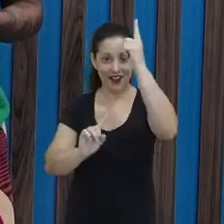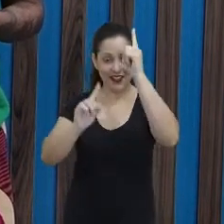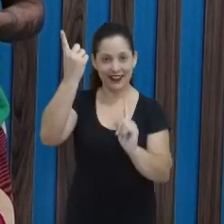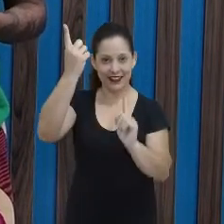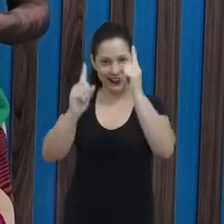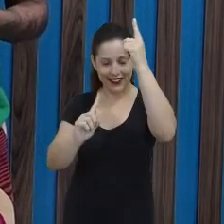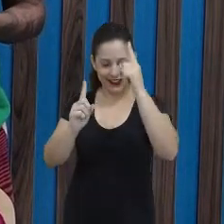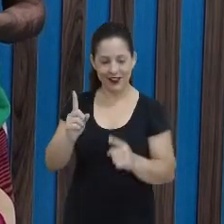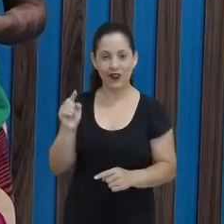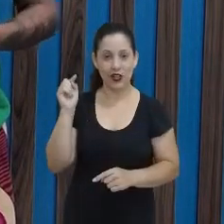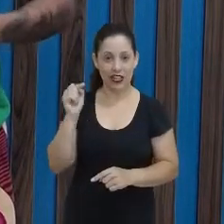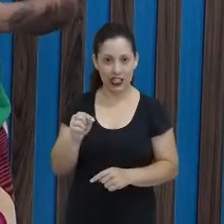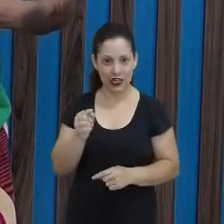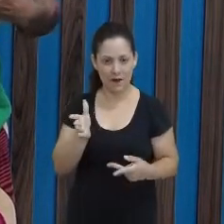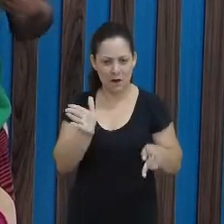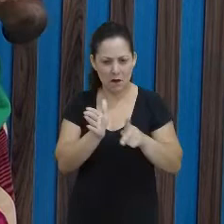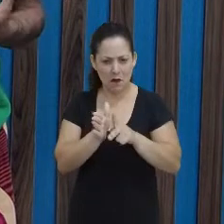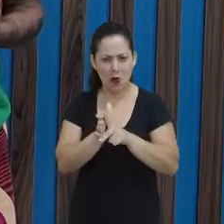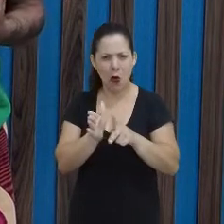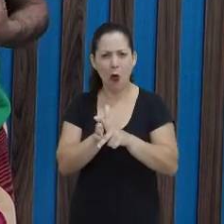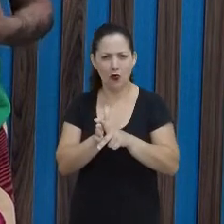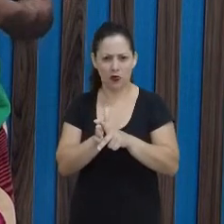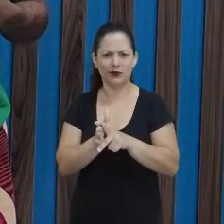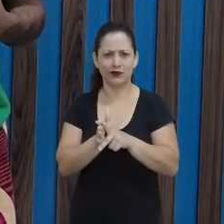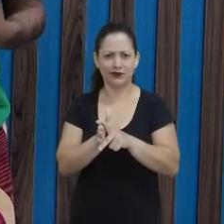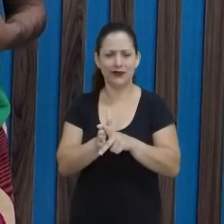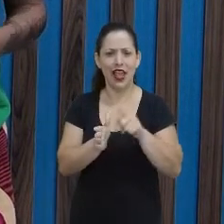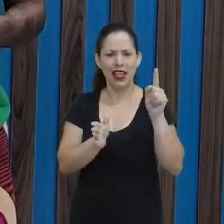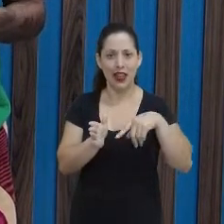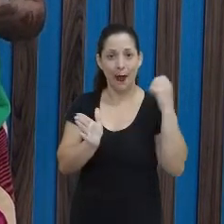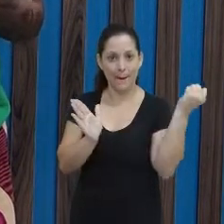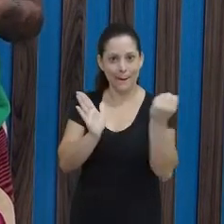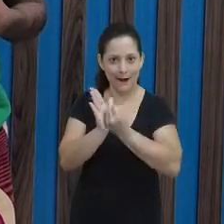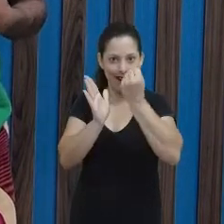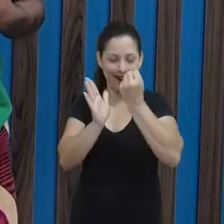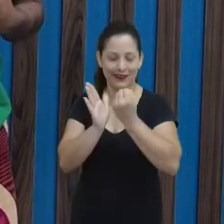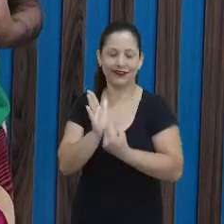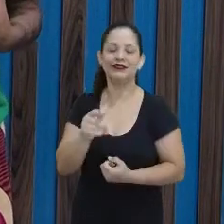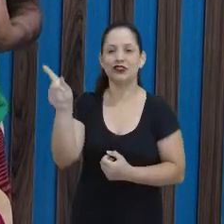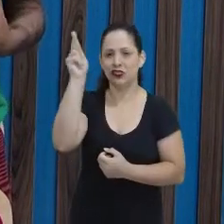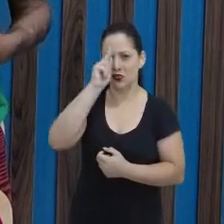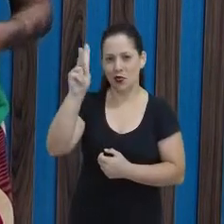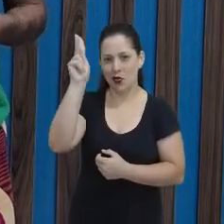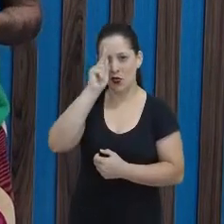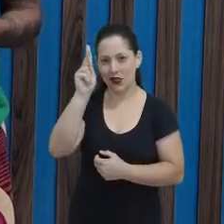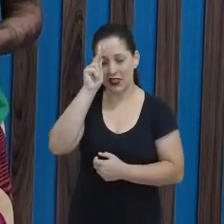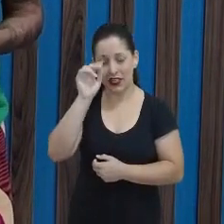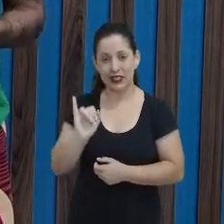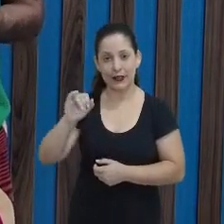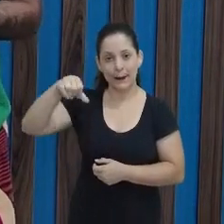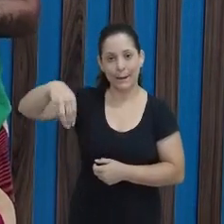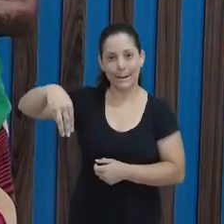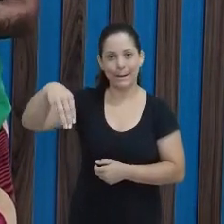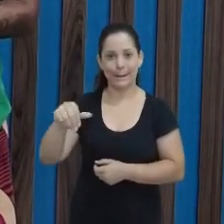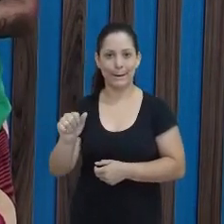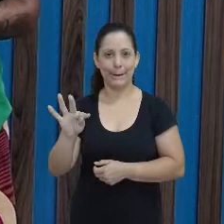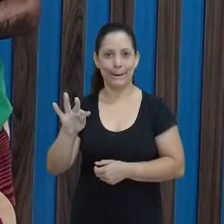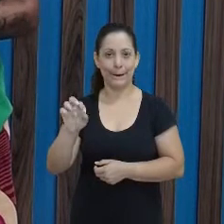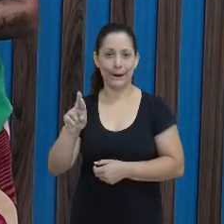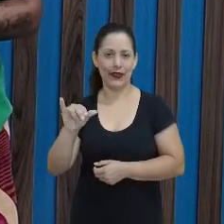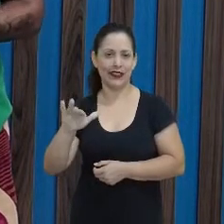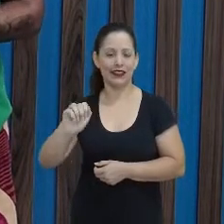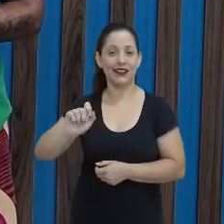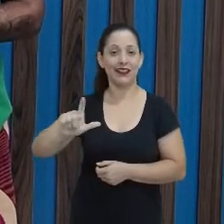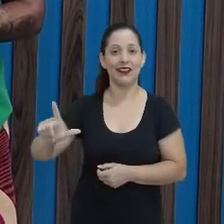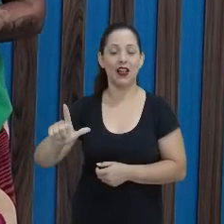Recife, mas no mundo inteiro. É um patrimônio imaterial da nossa cidade,